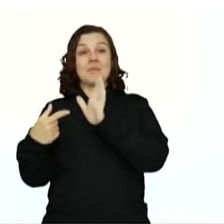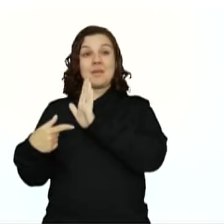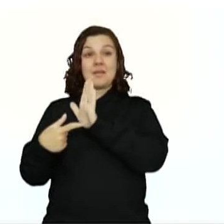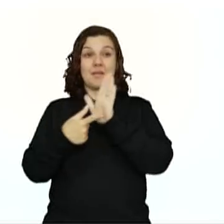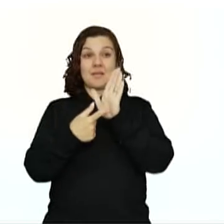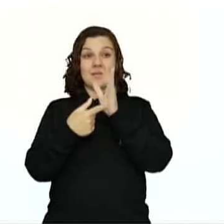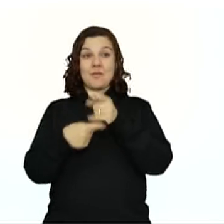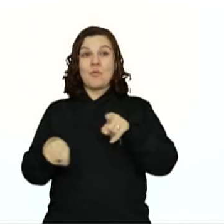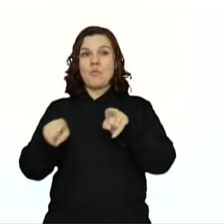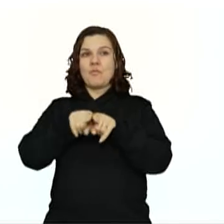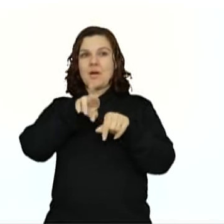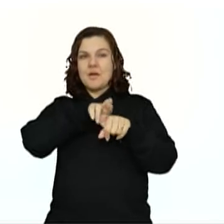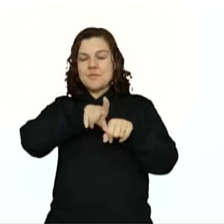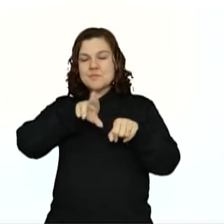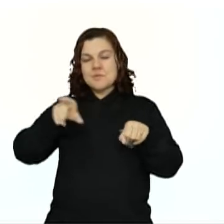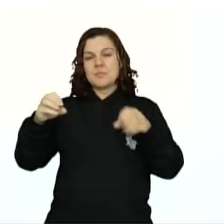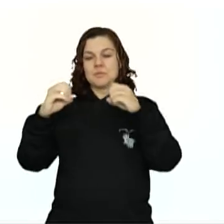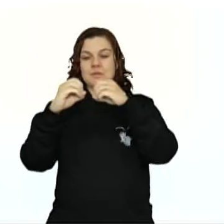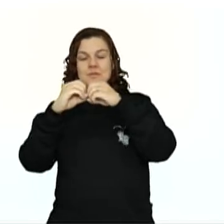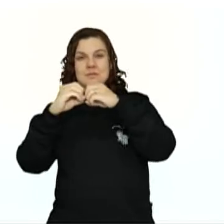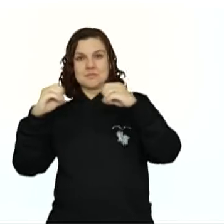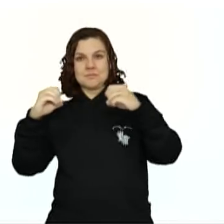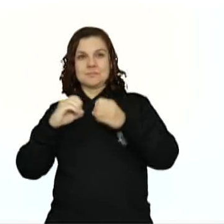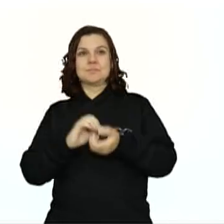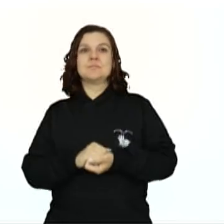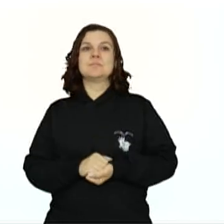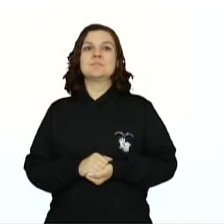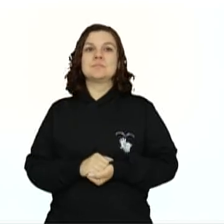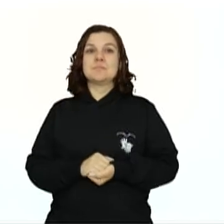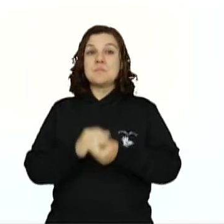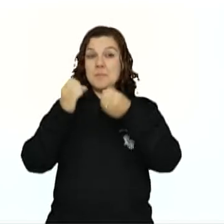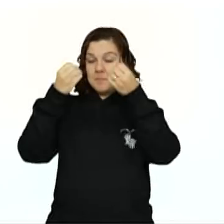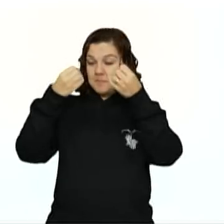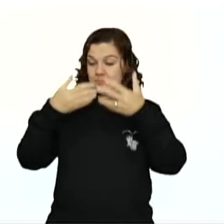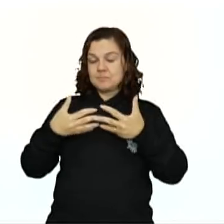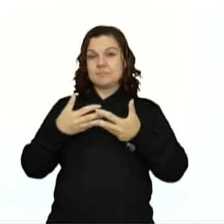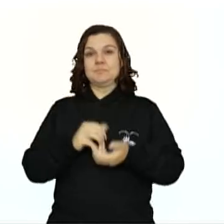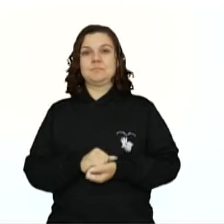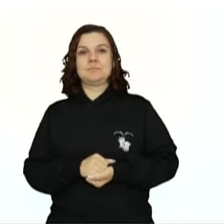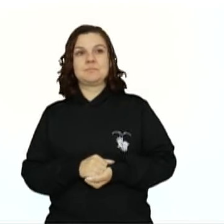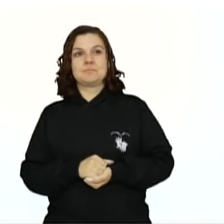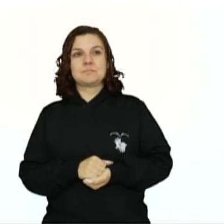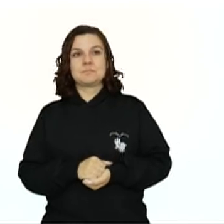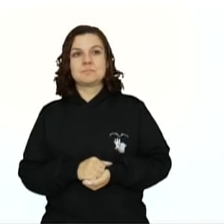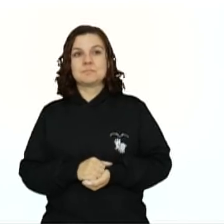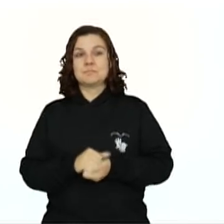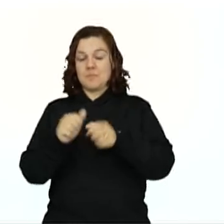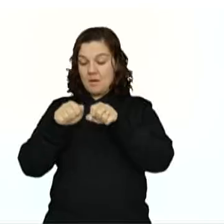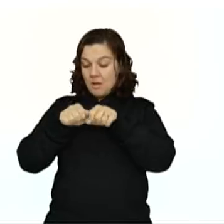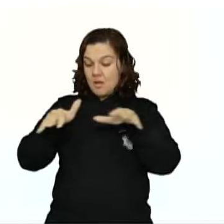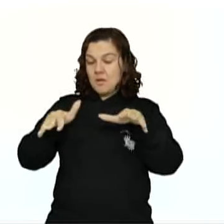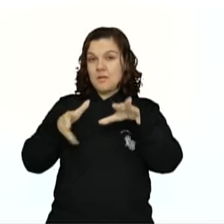se refere ou vários termos da oração para explicá-los,